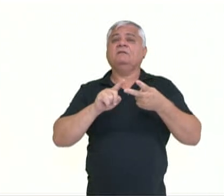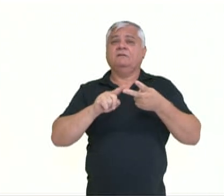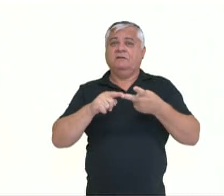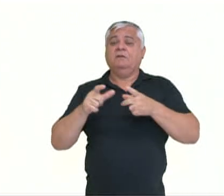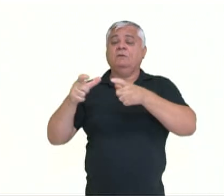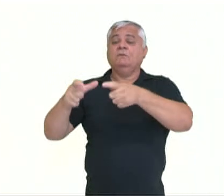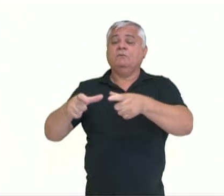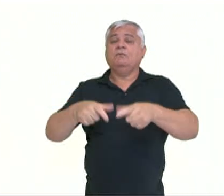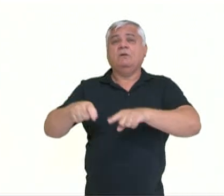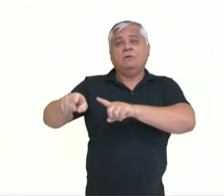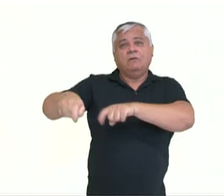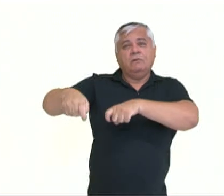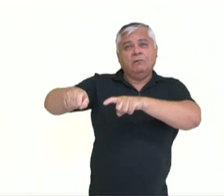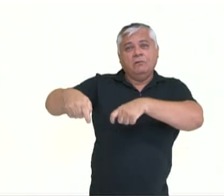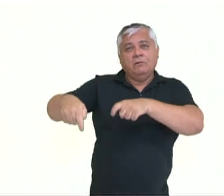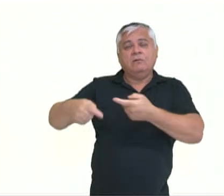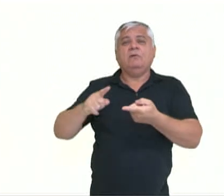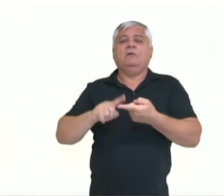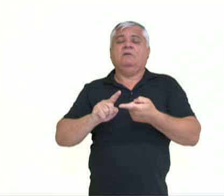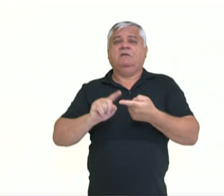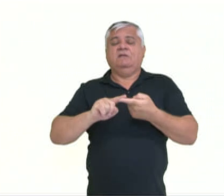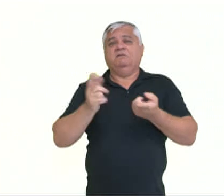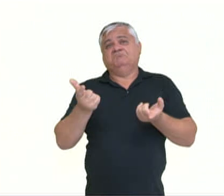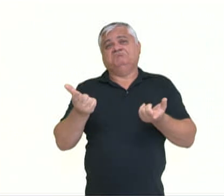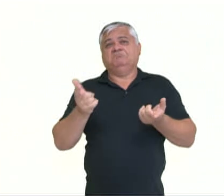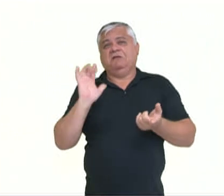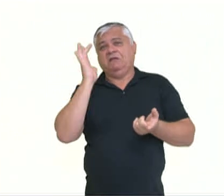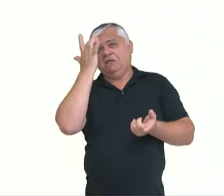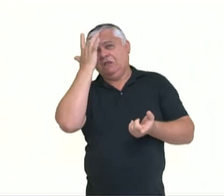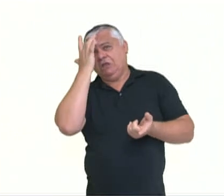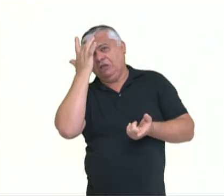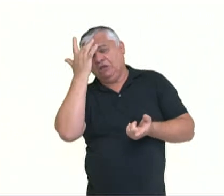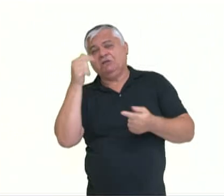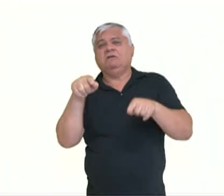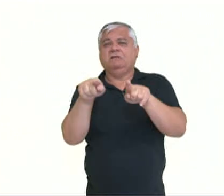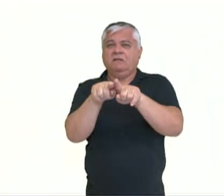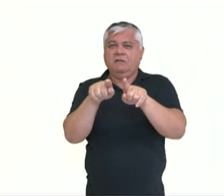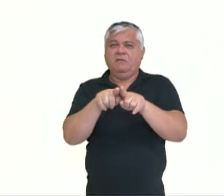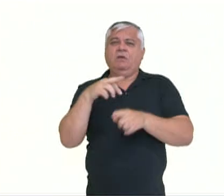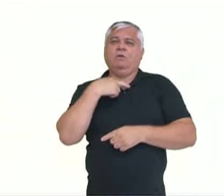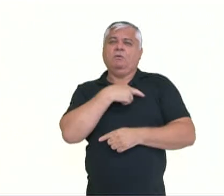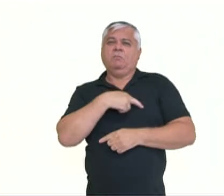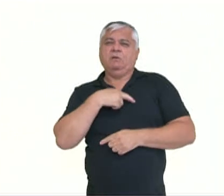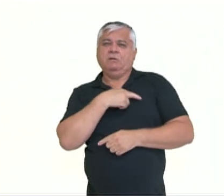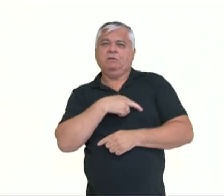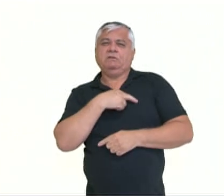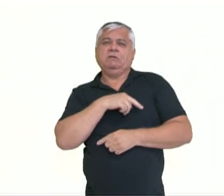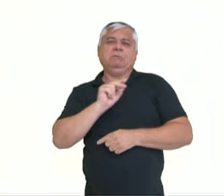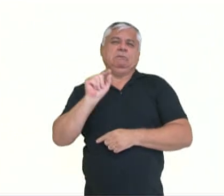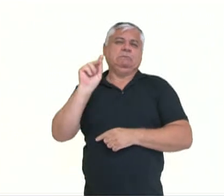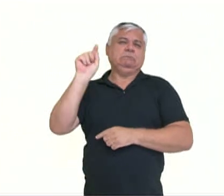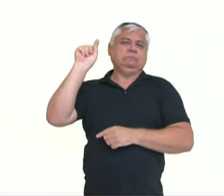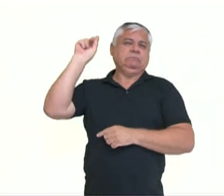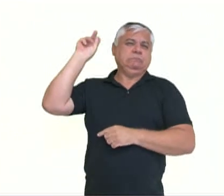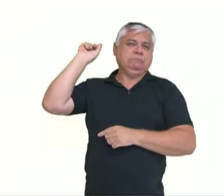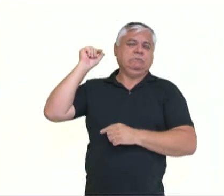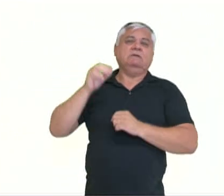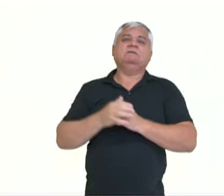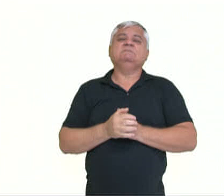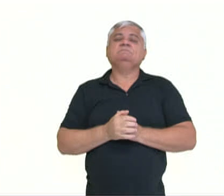do interior. Indianista, né? Fazendo alusão lá ao romantismo, né? Ao período romântico